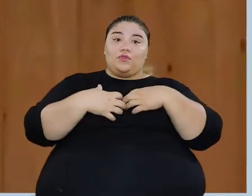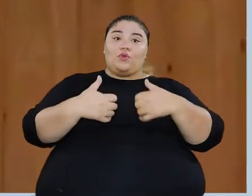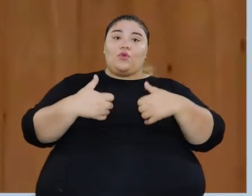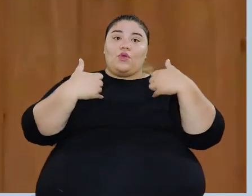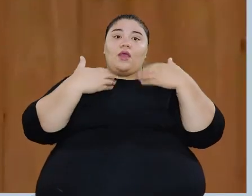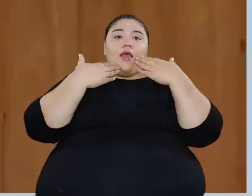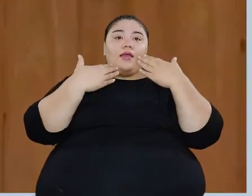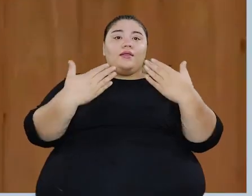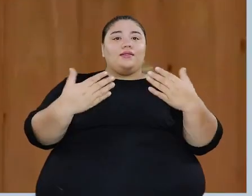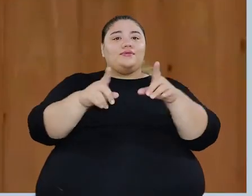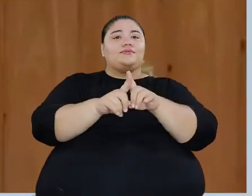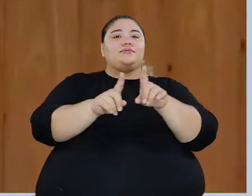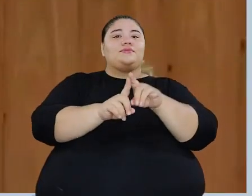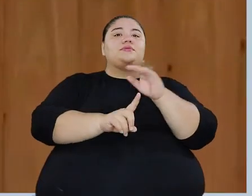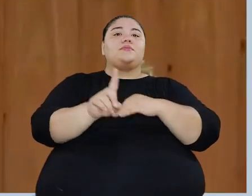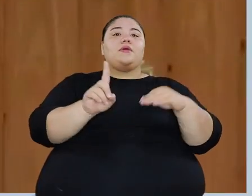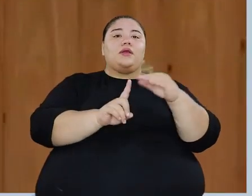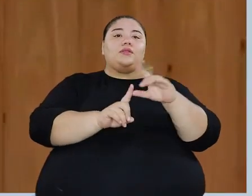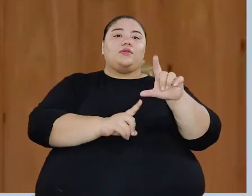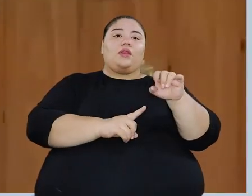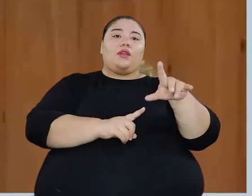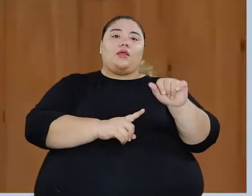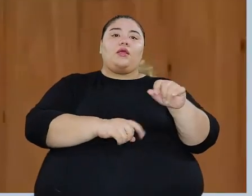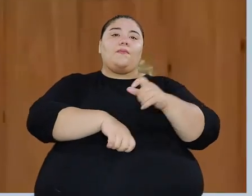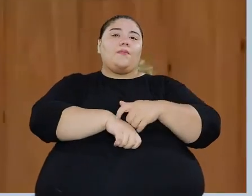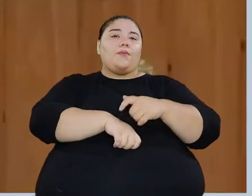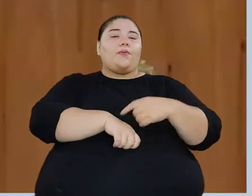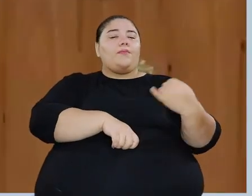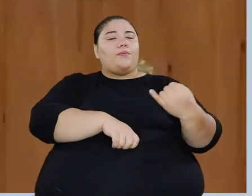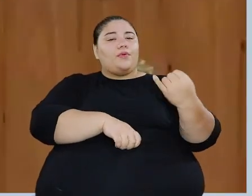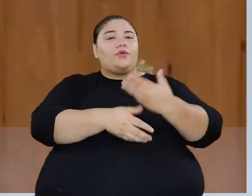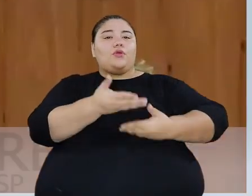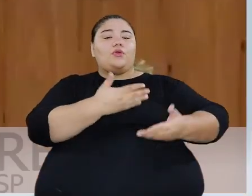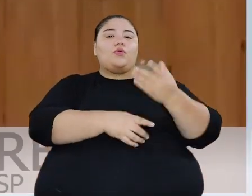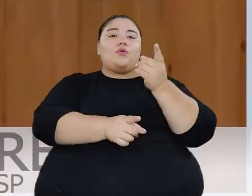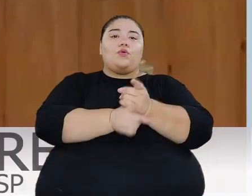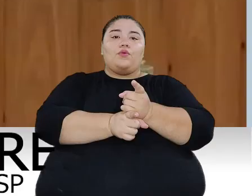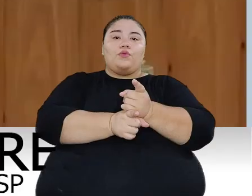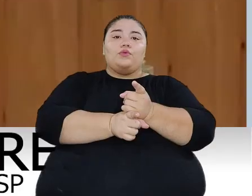honrado, agradeço, desembargadora Leila, por esse importantíssimo encontro